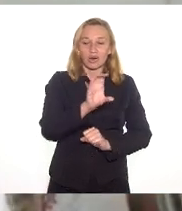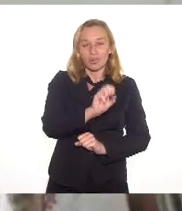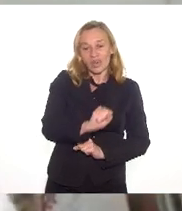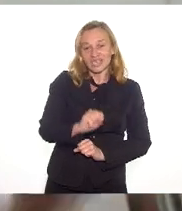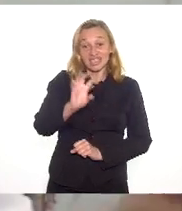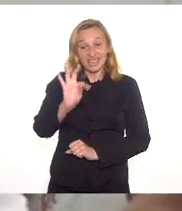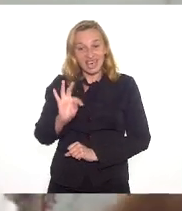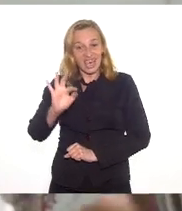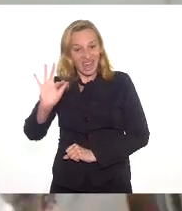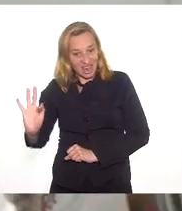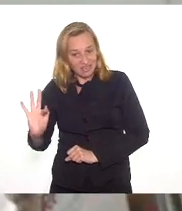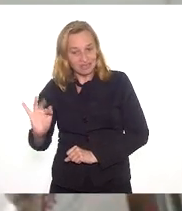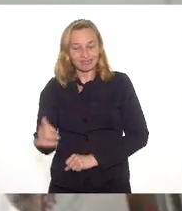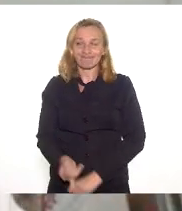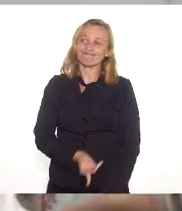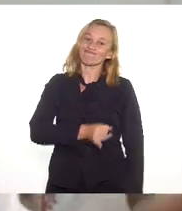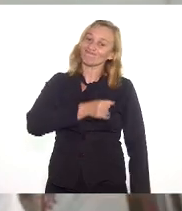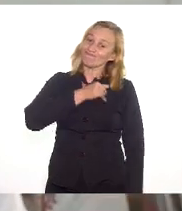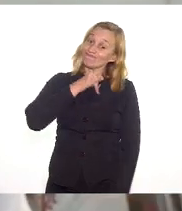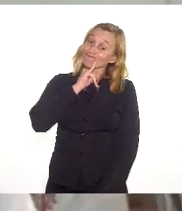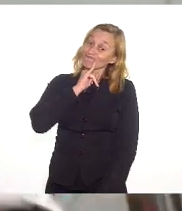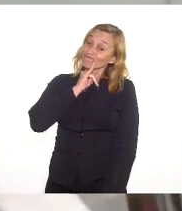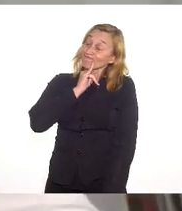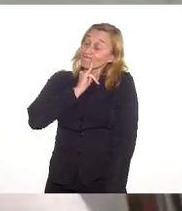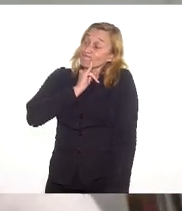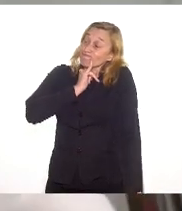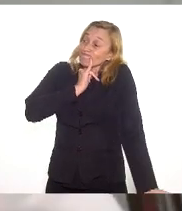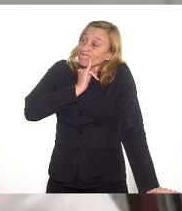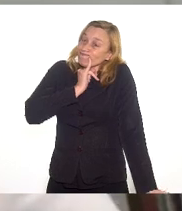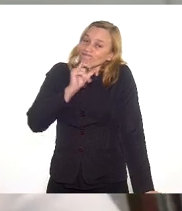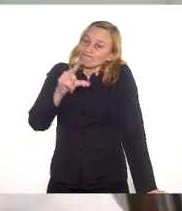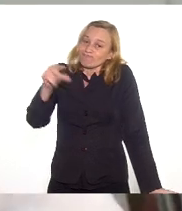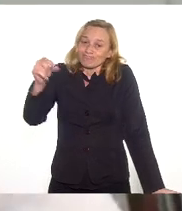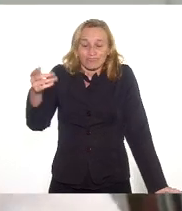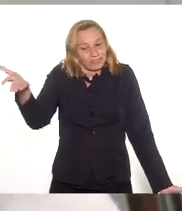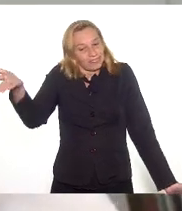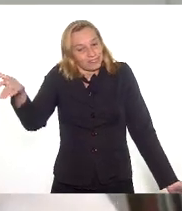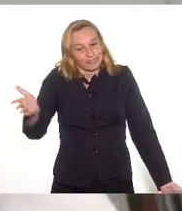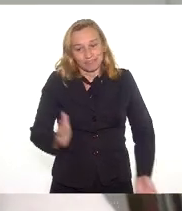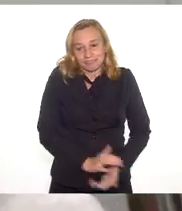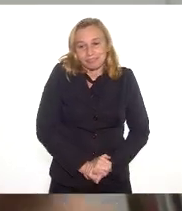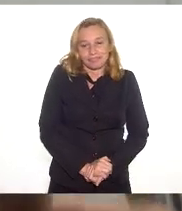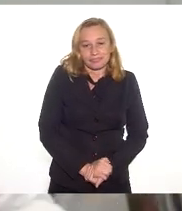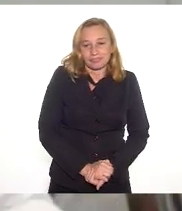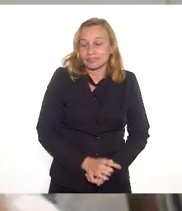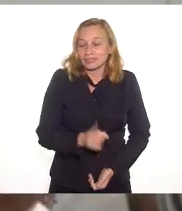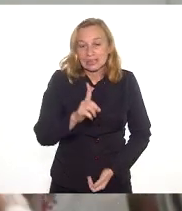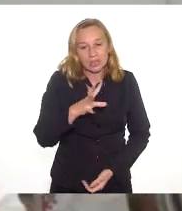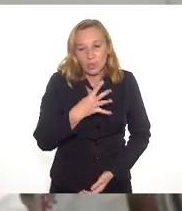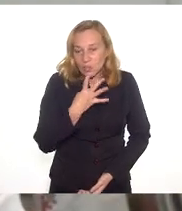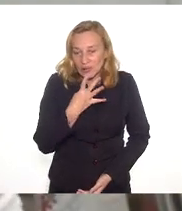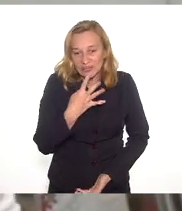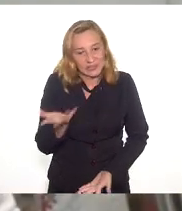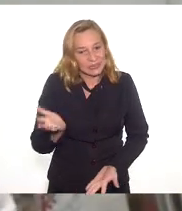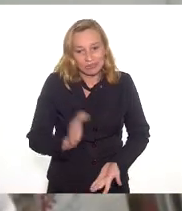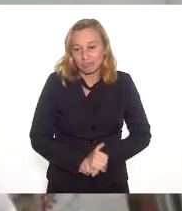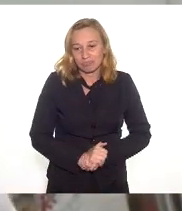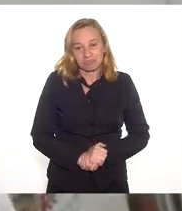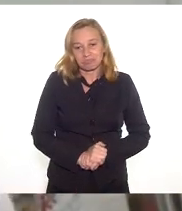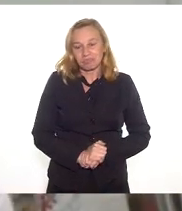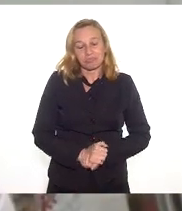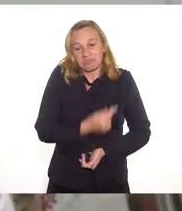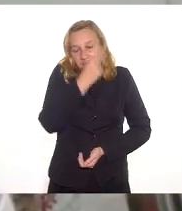que, infelizmente, na sua decisão, acabou não reconhecendo